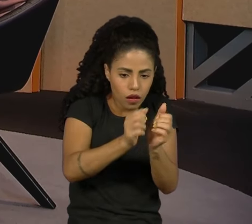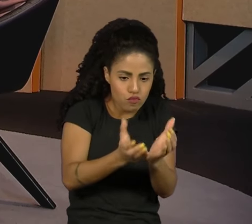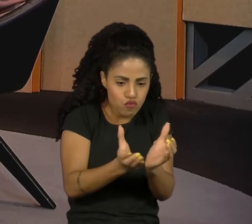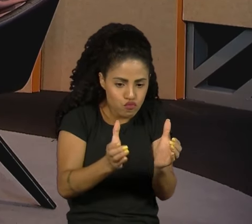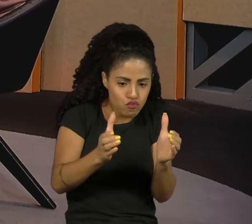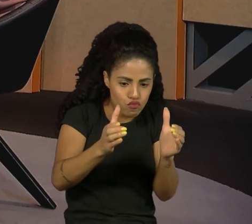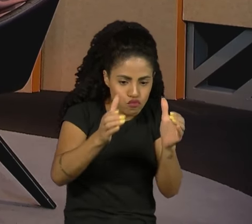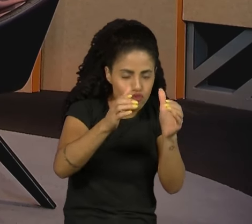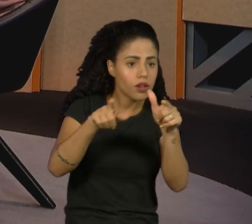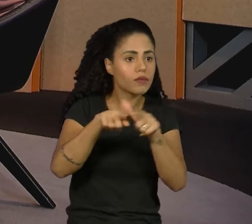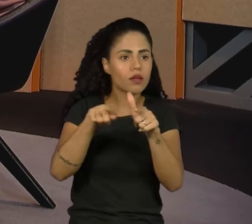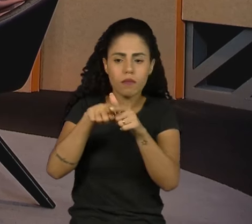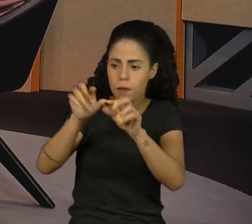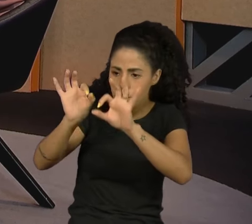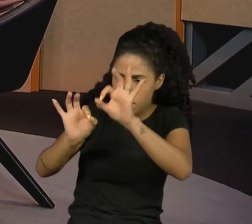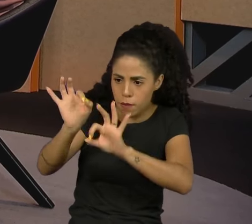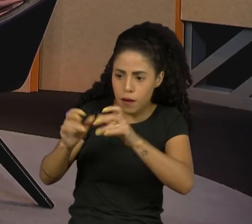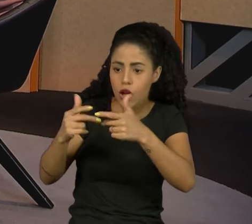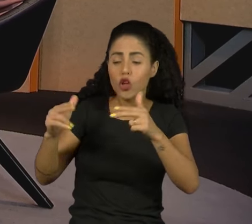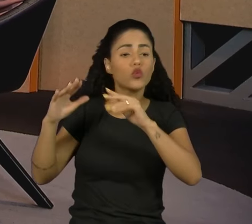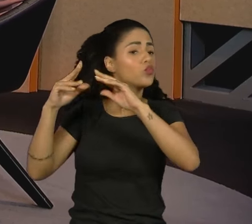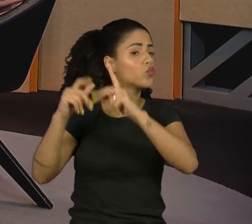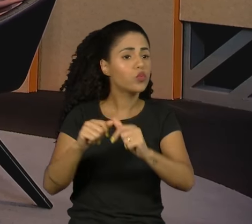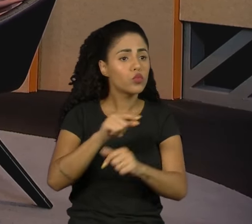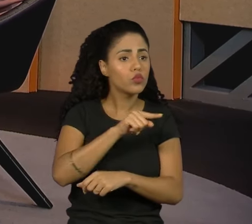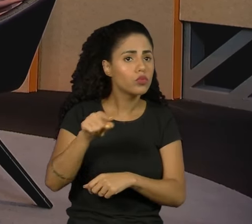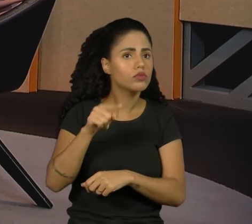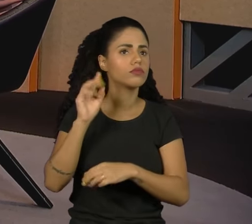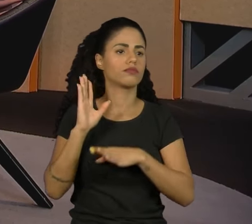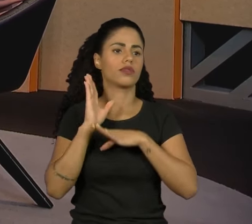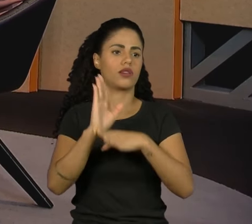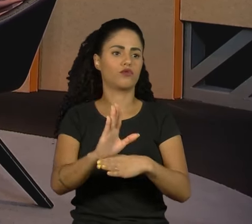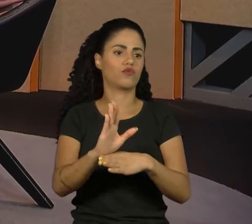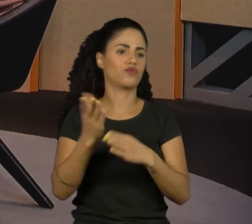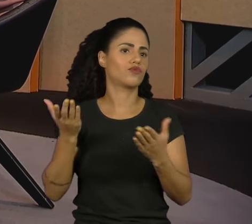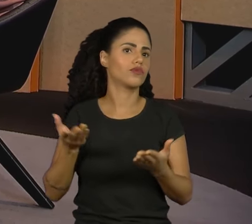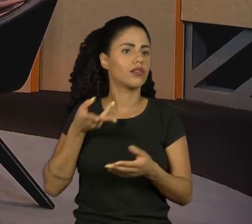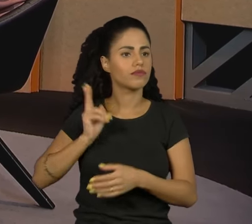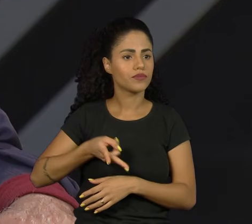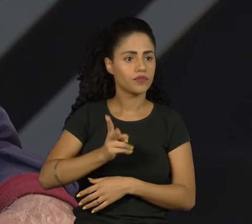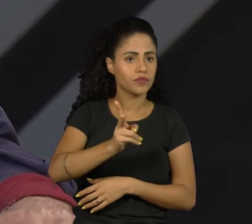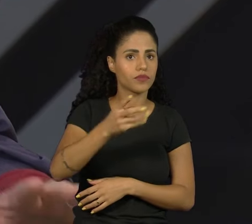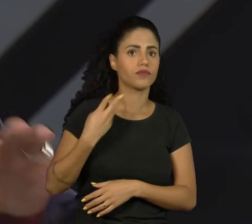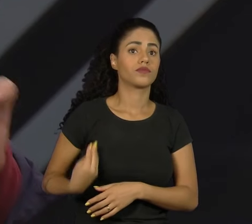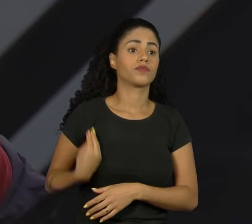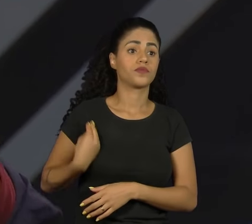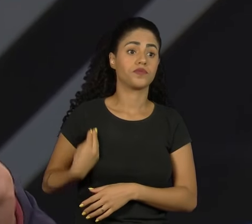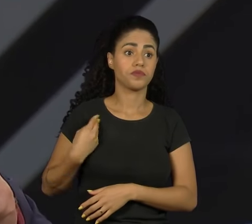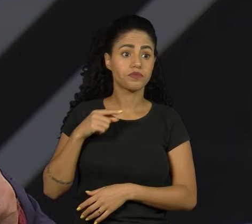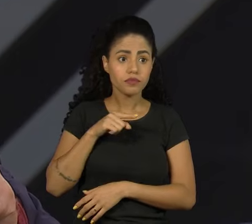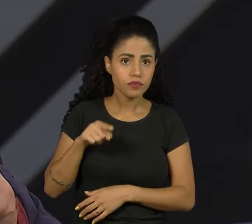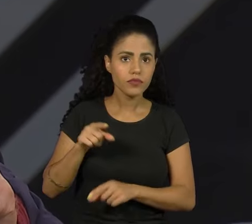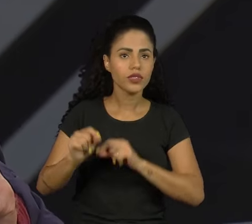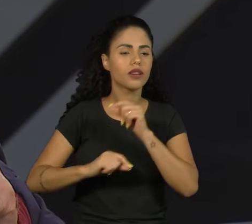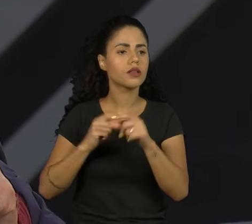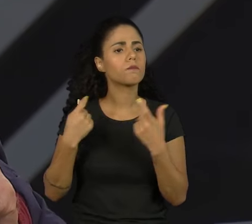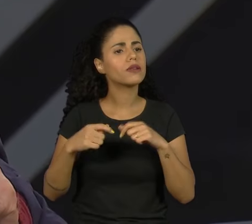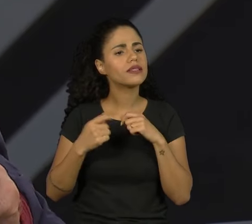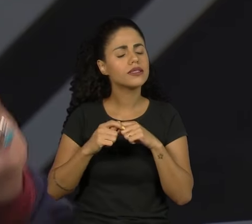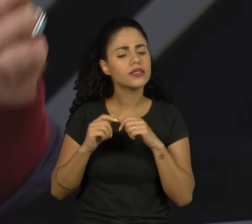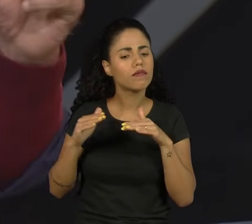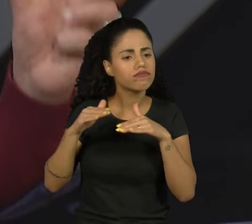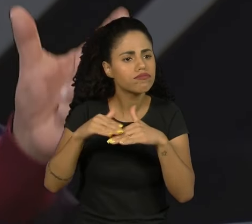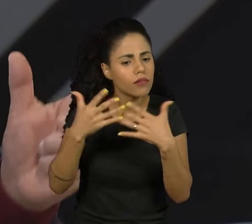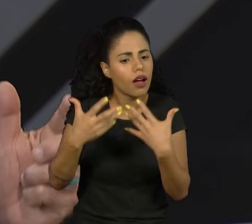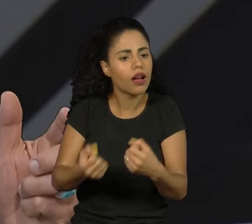com origami, tudo isso certamente te mantém vivo. A falta de humildade, às